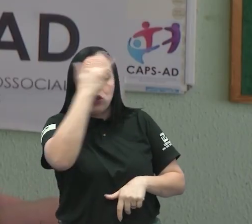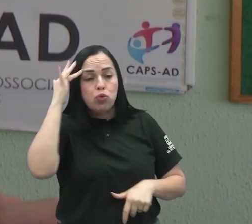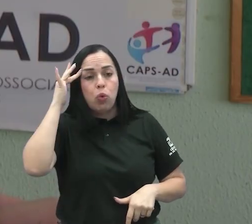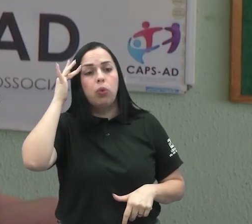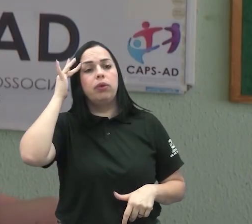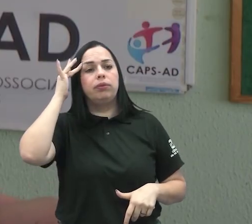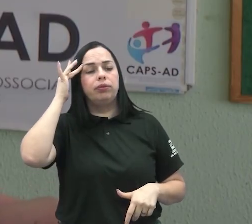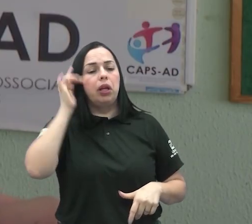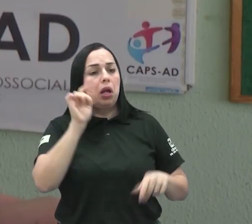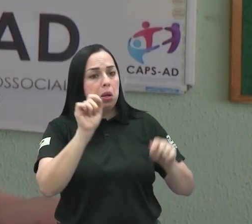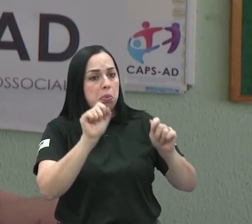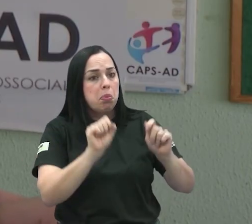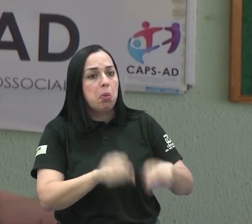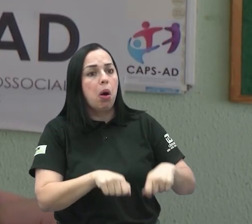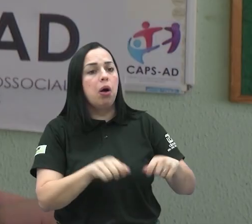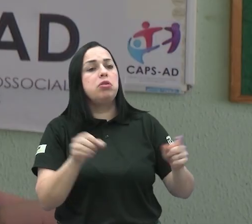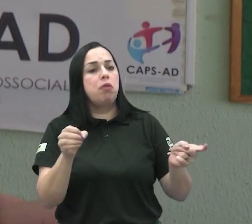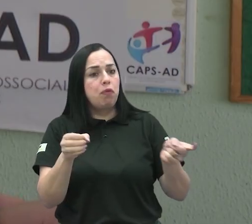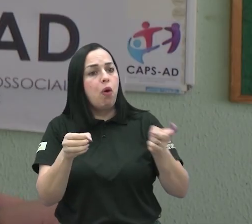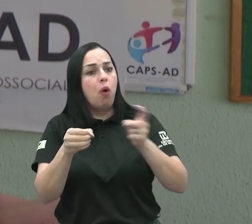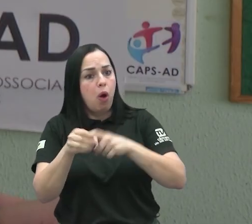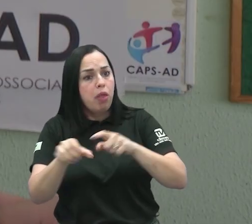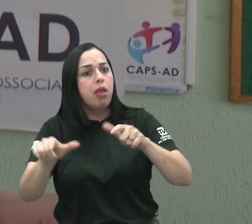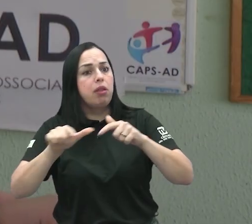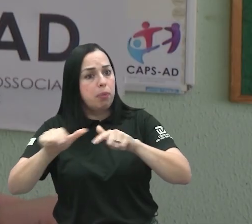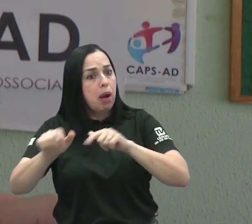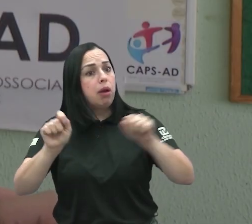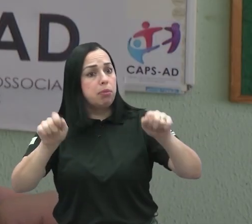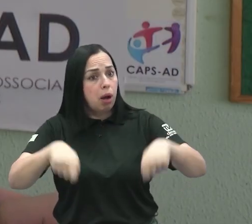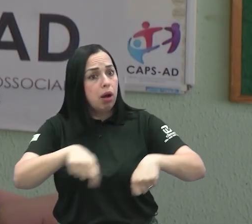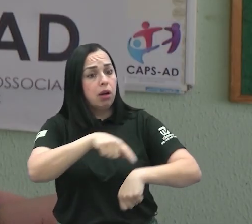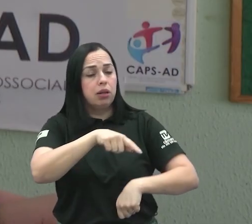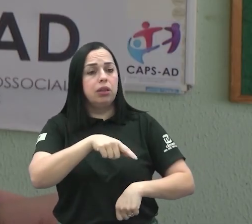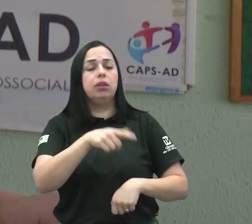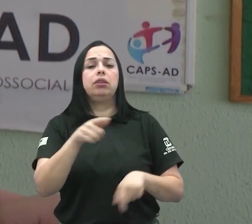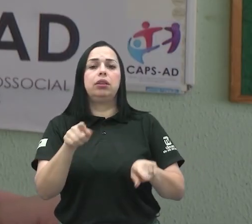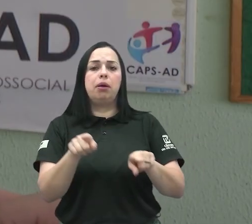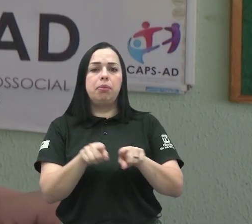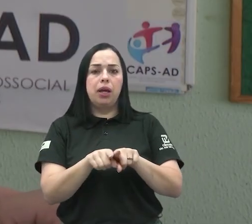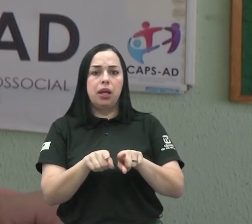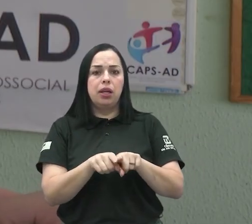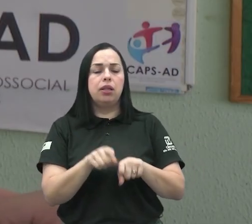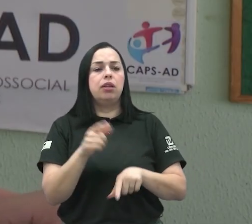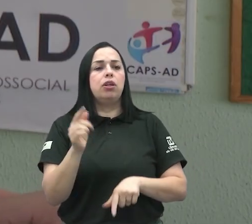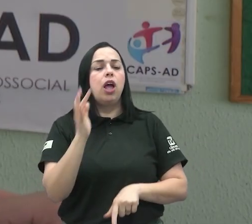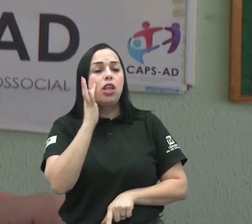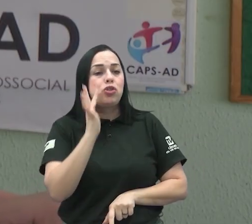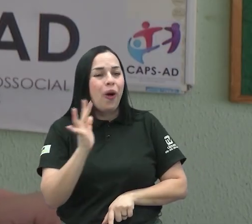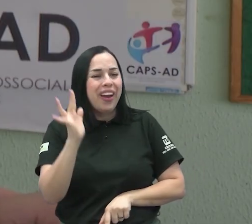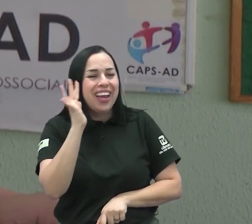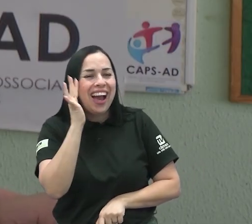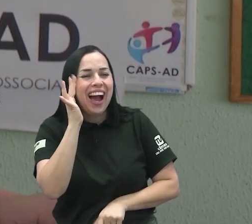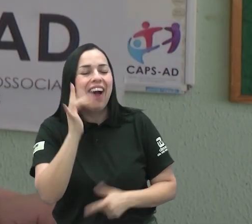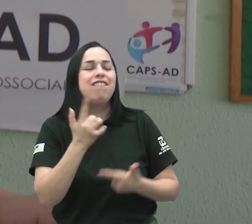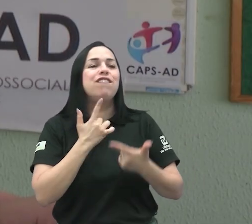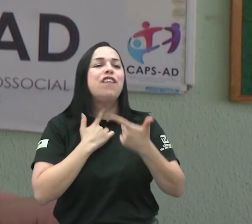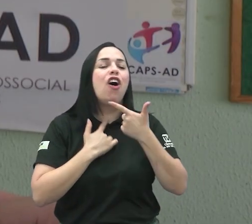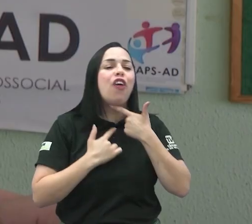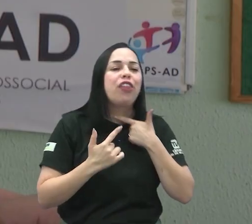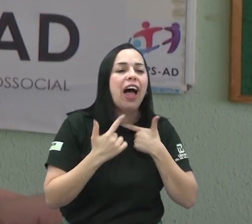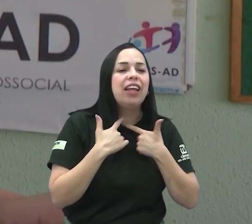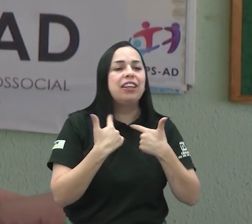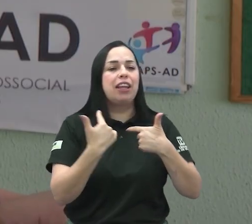paciente, ele pode ser reinserido na sociedade, Ele pode voltar a ter sonhos,